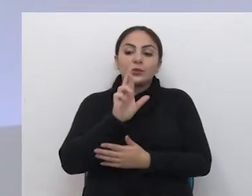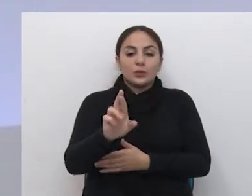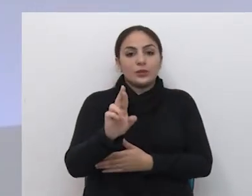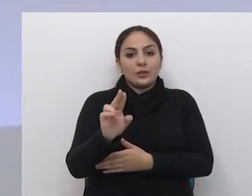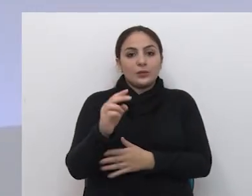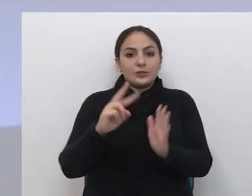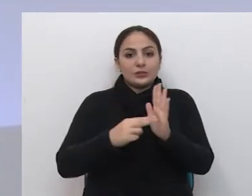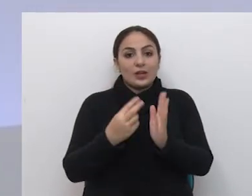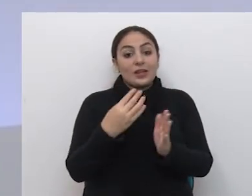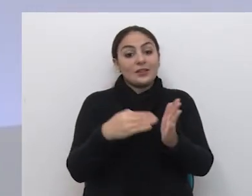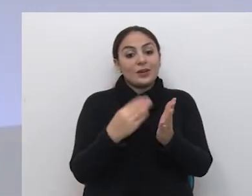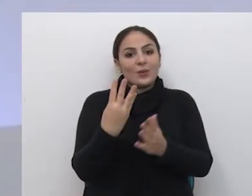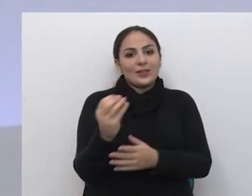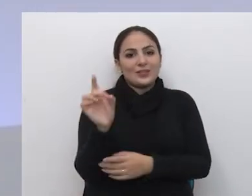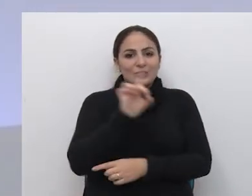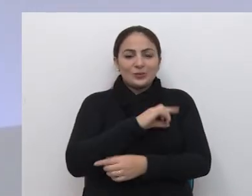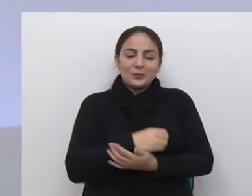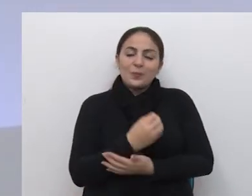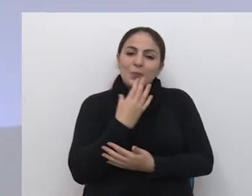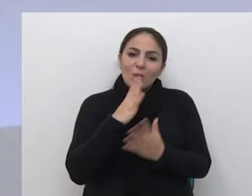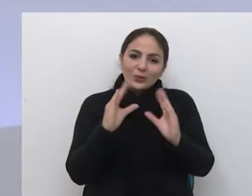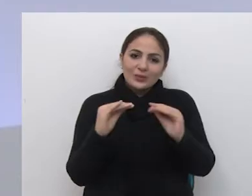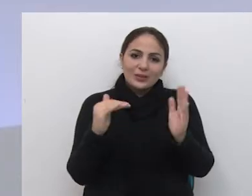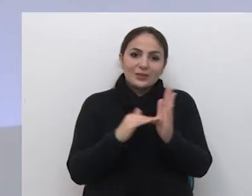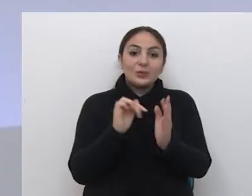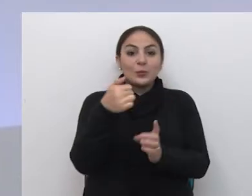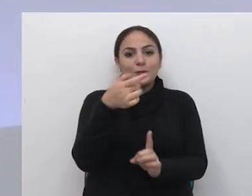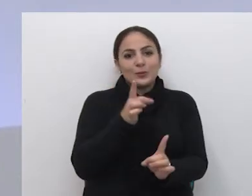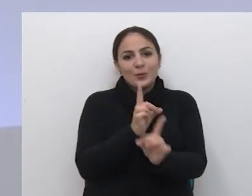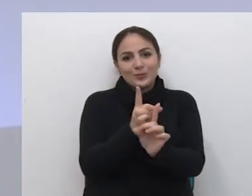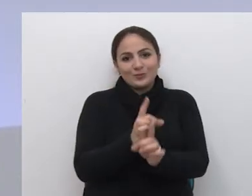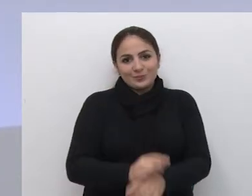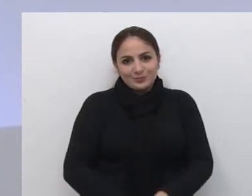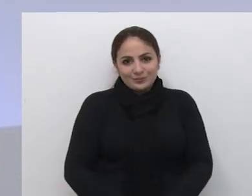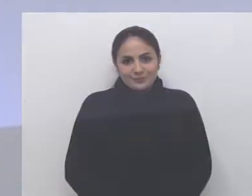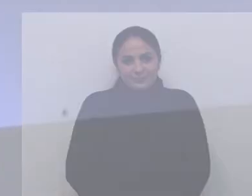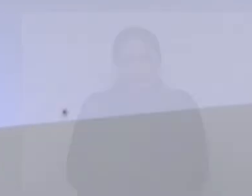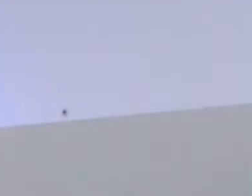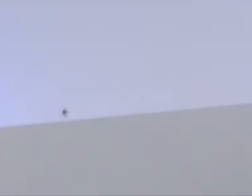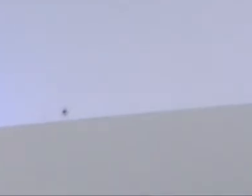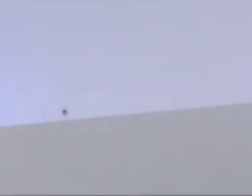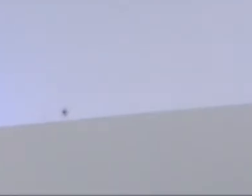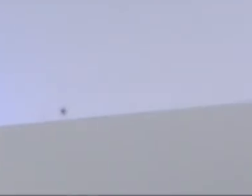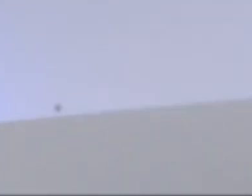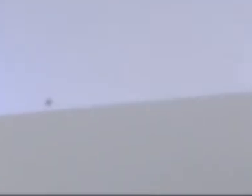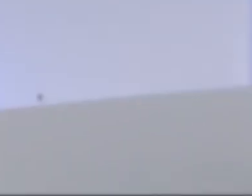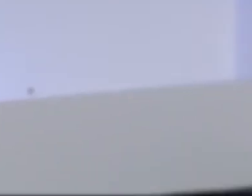sindicato em até 40 dias. Uma boa noite e até a nossa próxima edição.